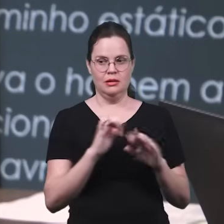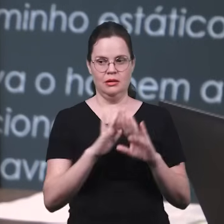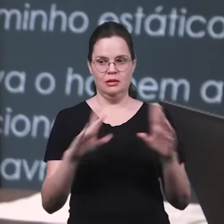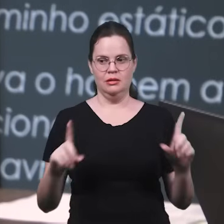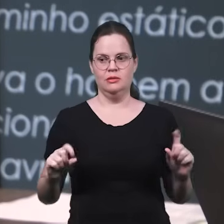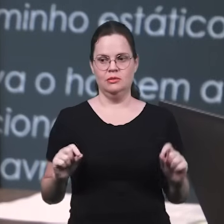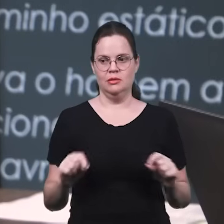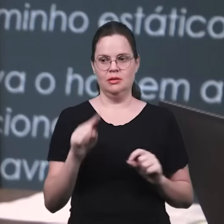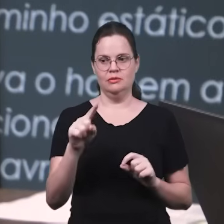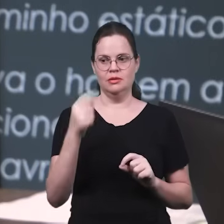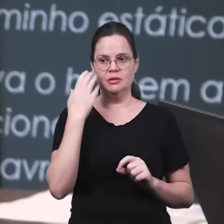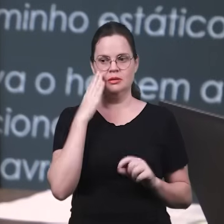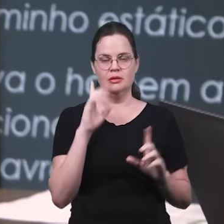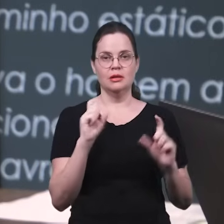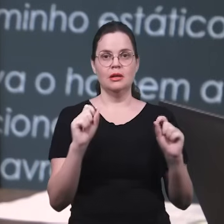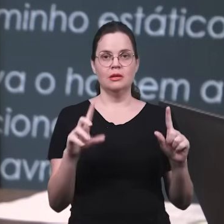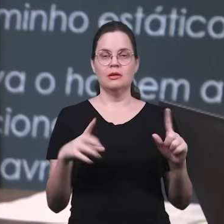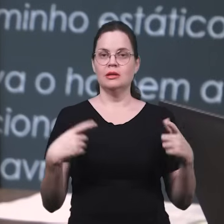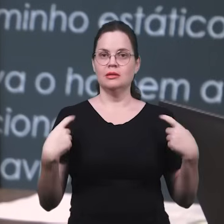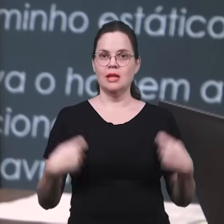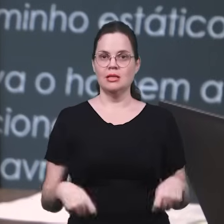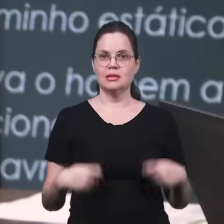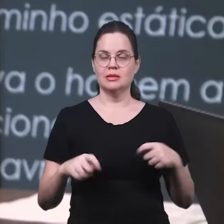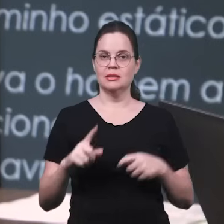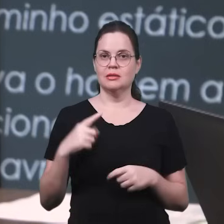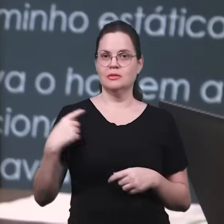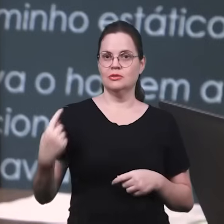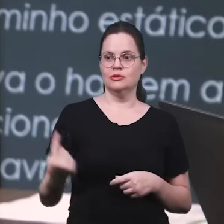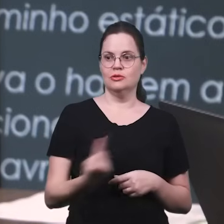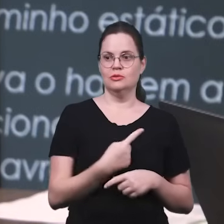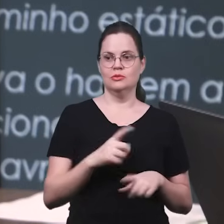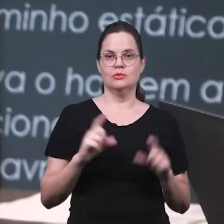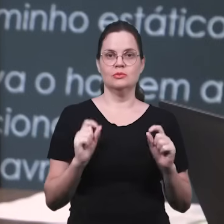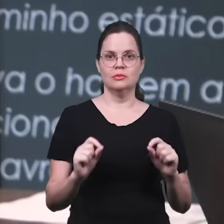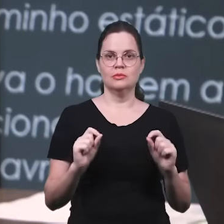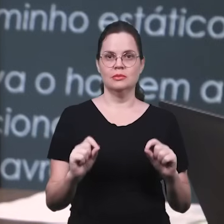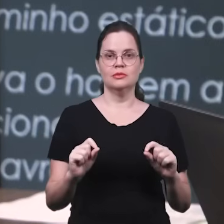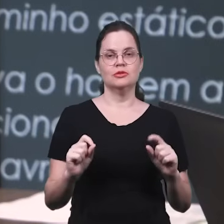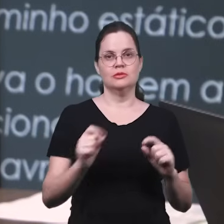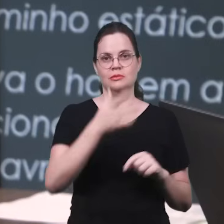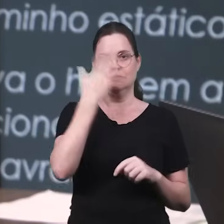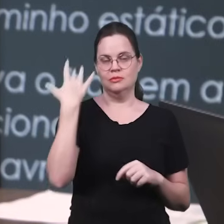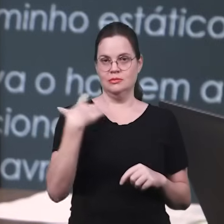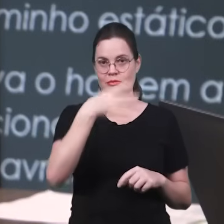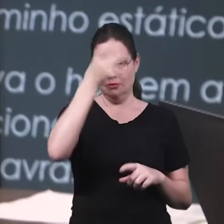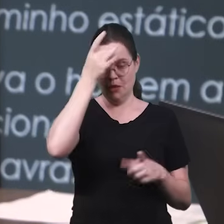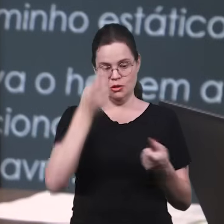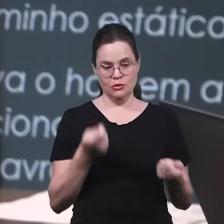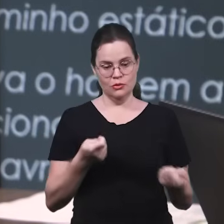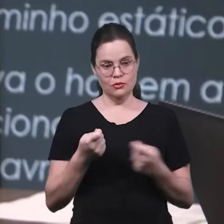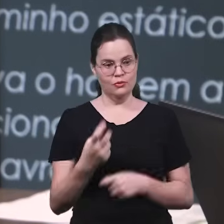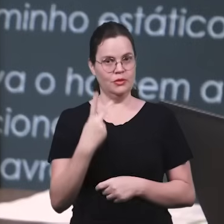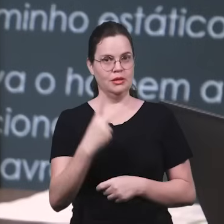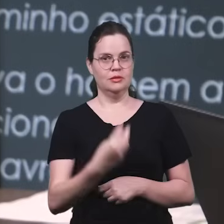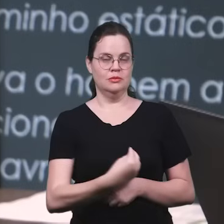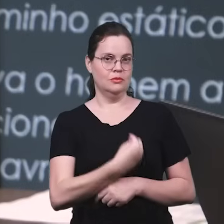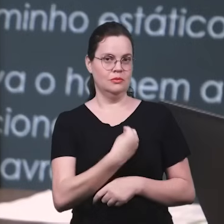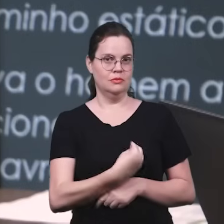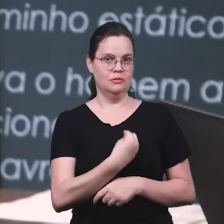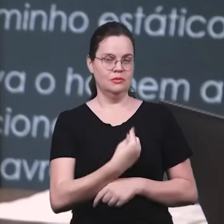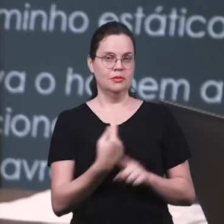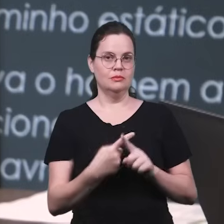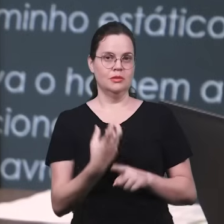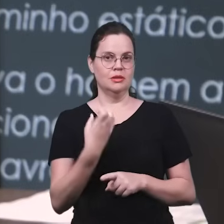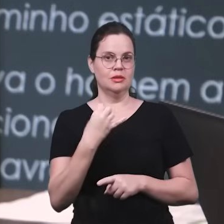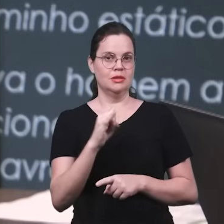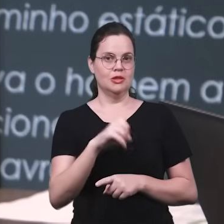você se ater a isso, a necessidade de que o Espírito Santo governe a sua vida. Porque quando nós falamos